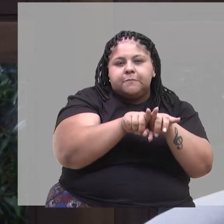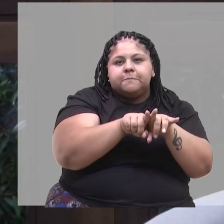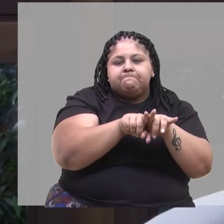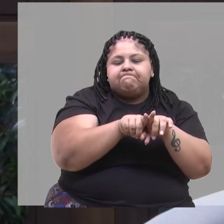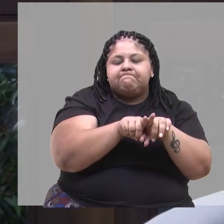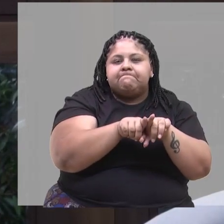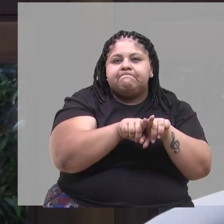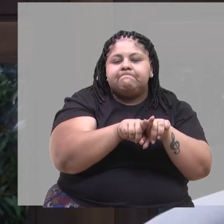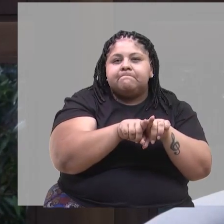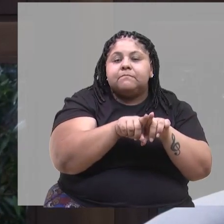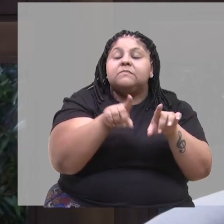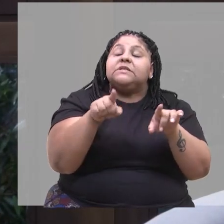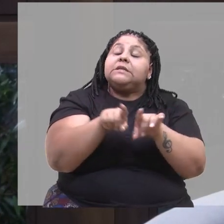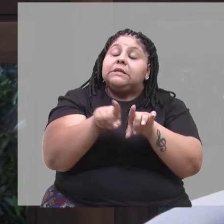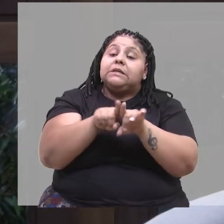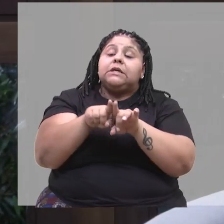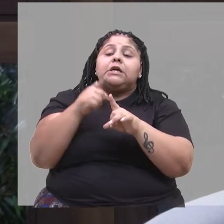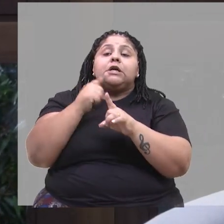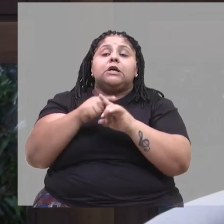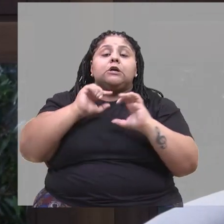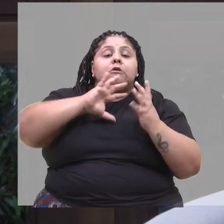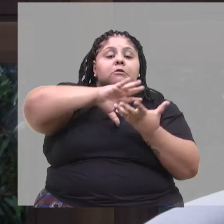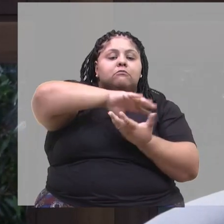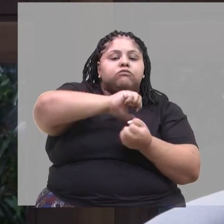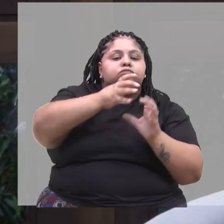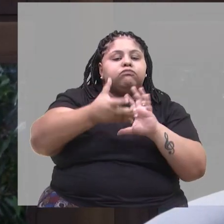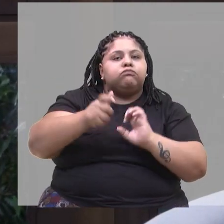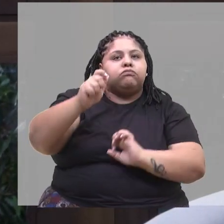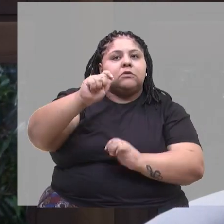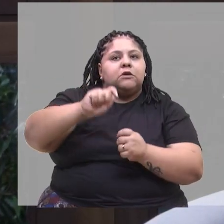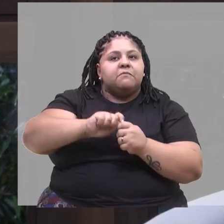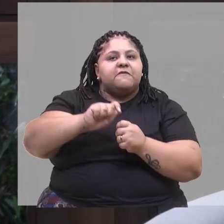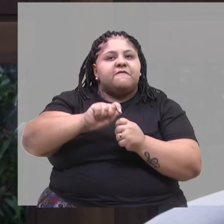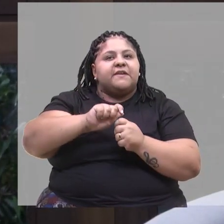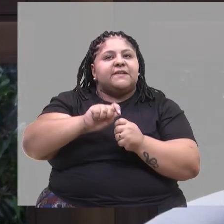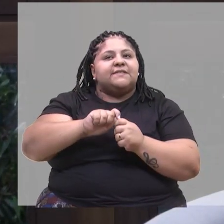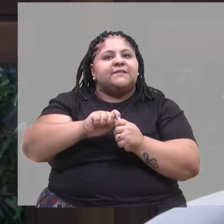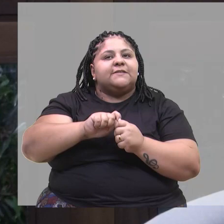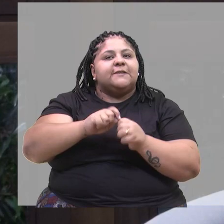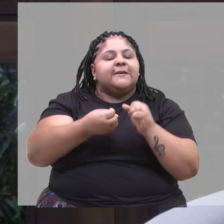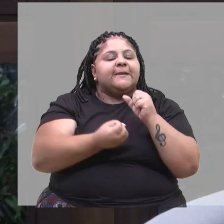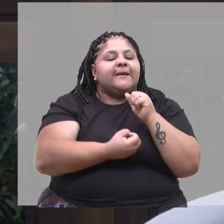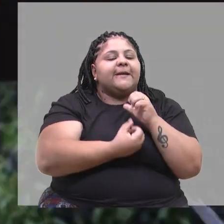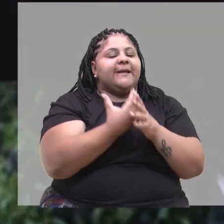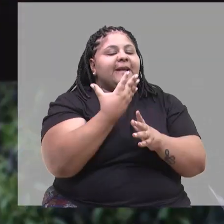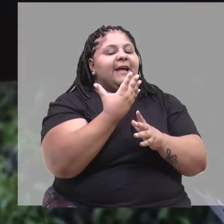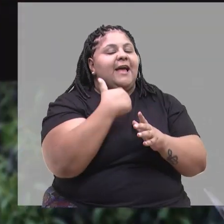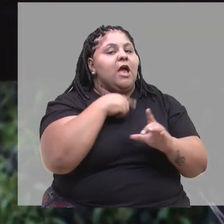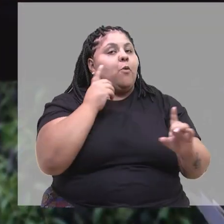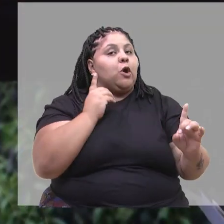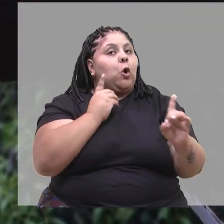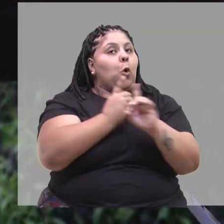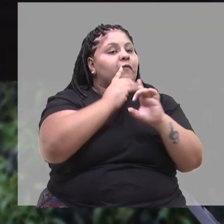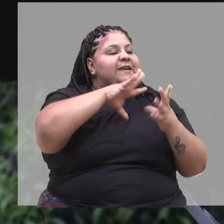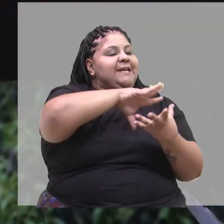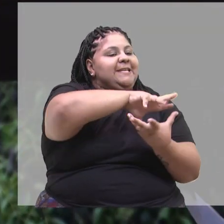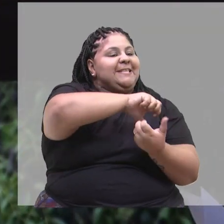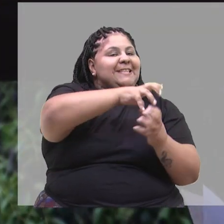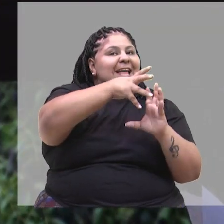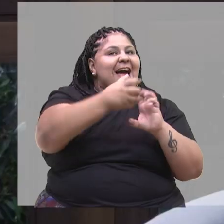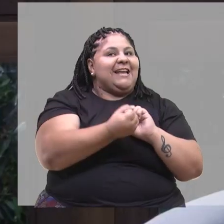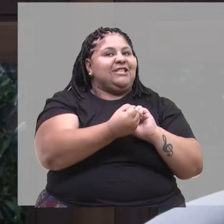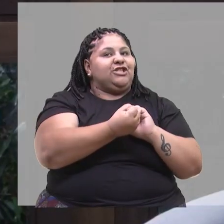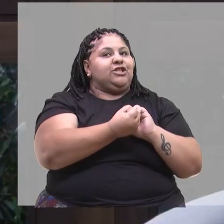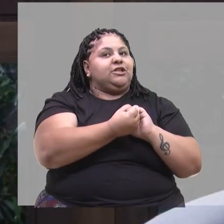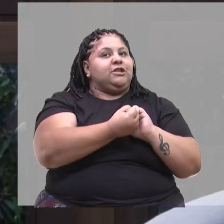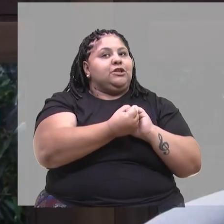dos autistas, enfim. E também porque a arte me fez existir, né? Eu encontrei na arte uma via de existir sendo quem